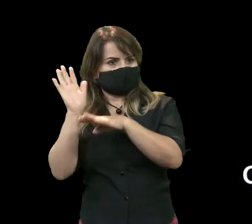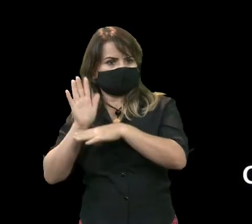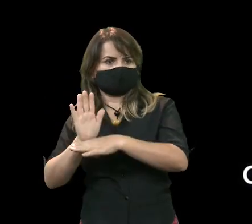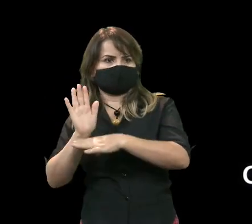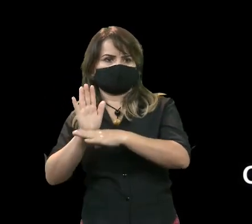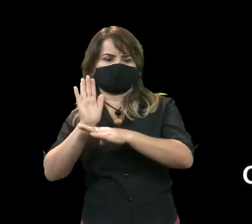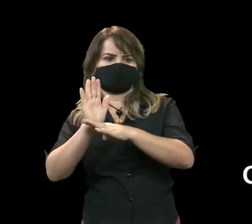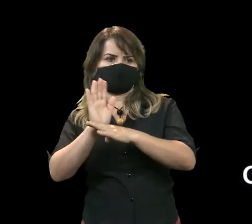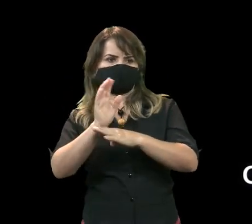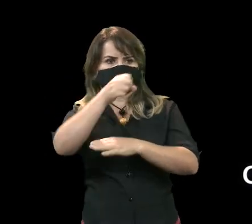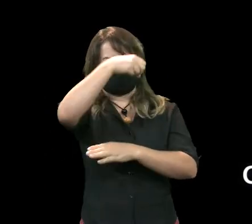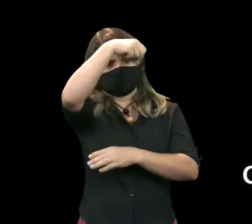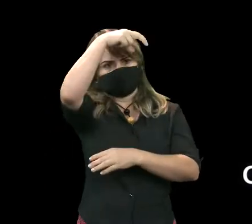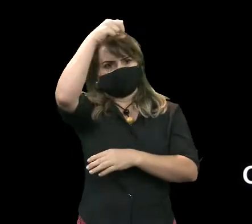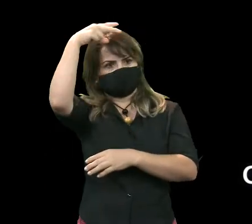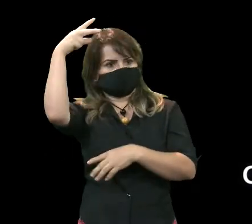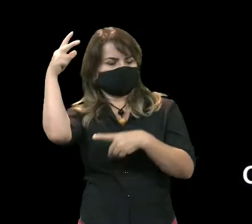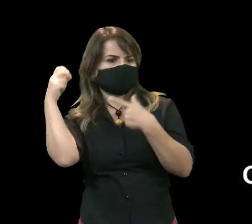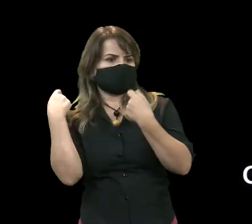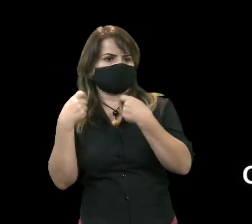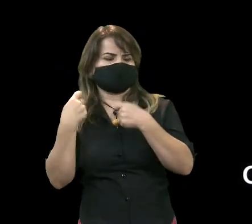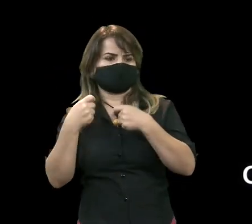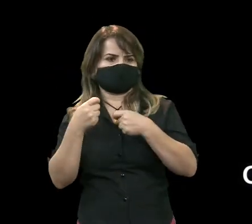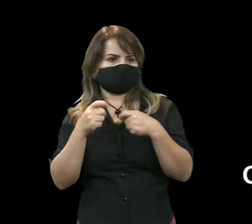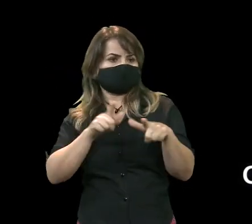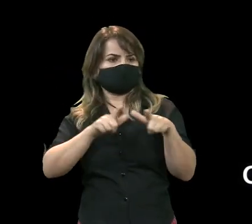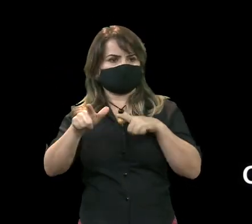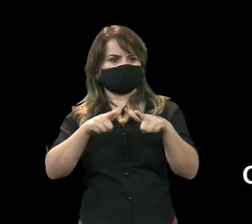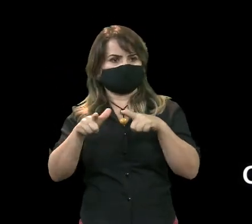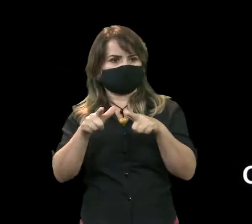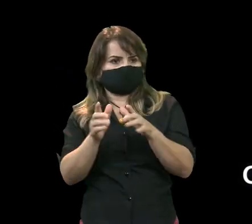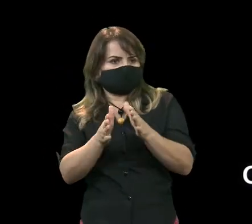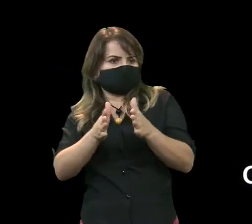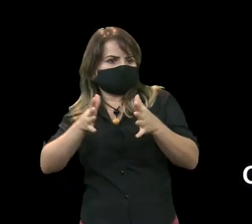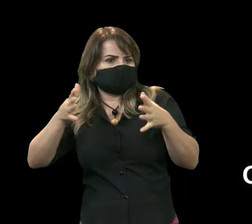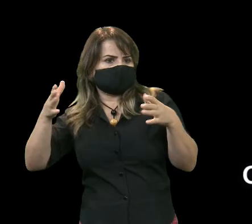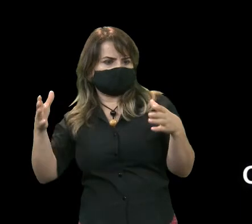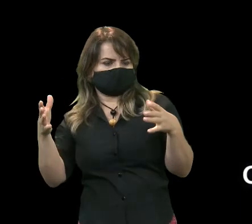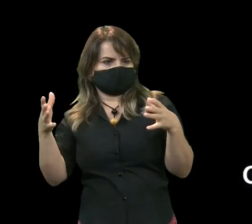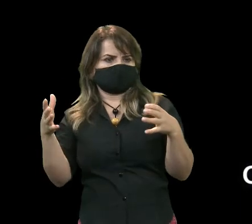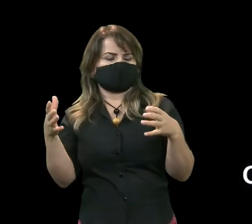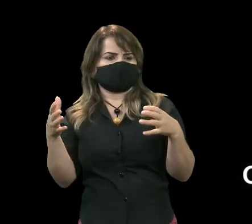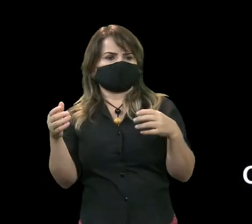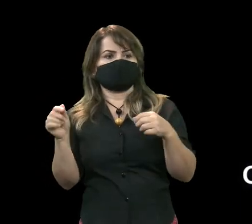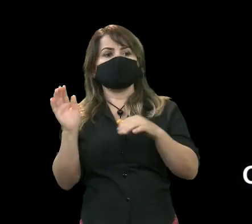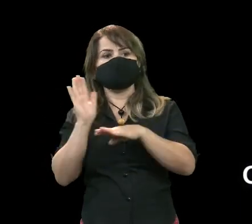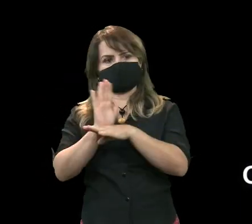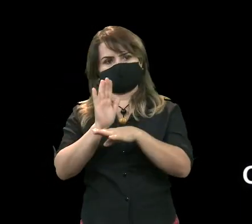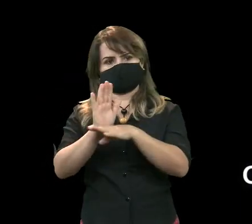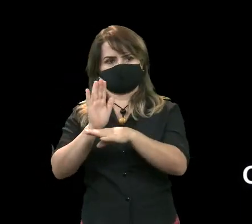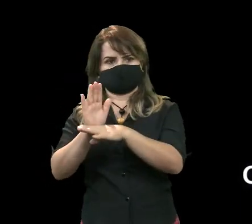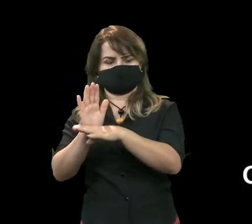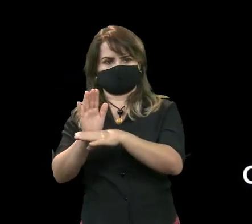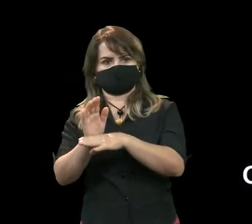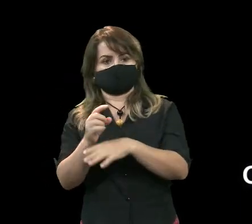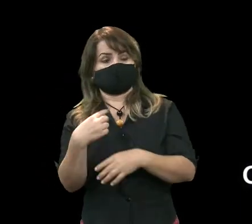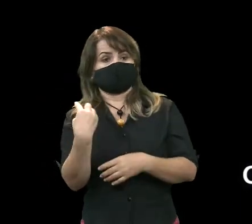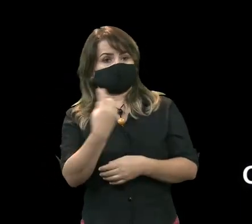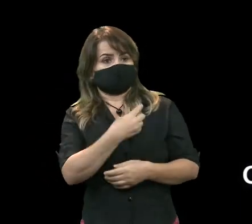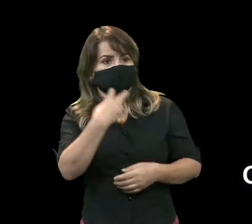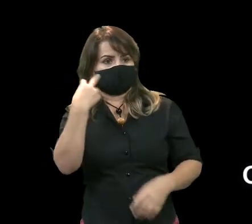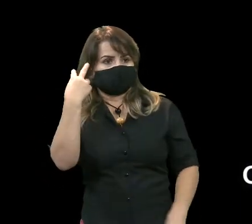administração precisa para desenvolver um trabalho amplamente complexo, que está para além da compreensão da maioria de nós que está aqui, na qualidade de